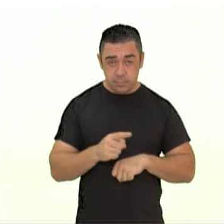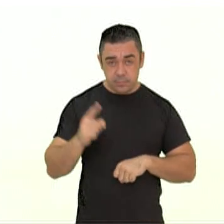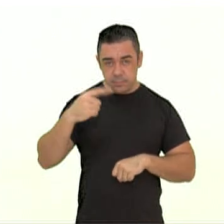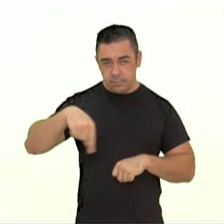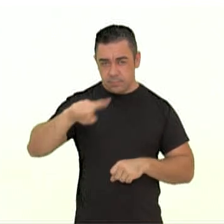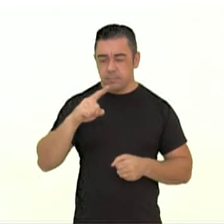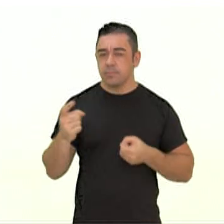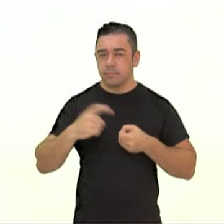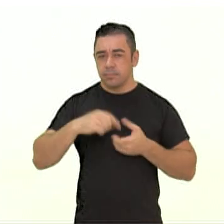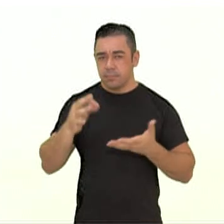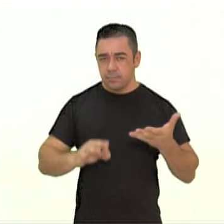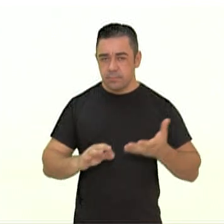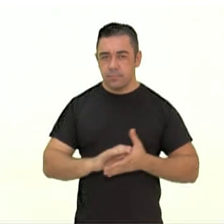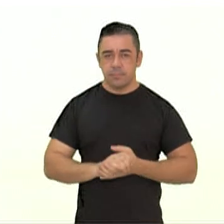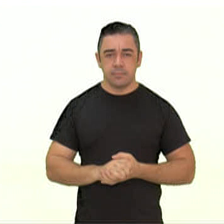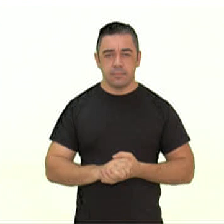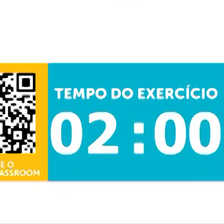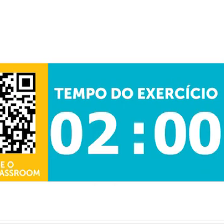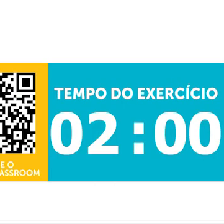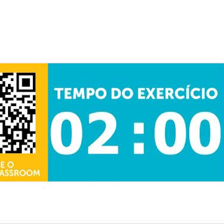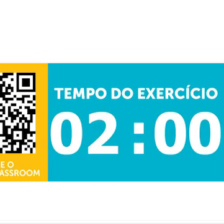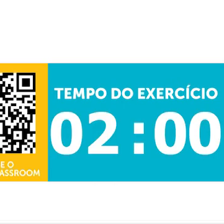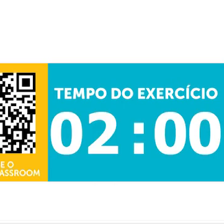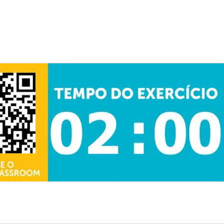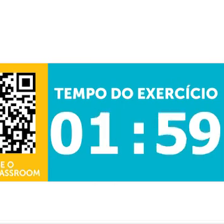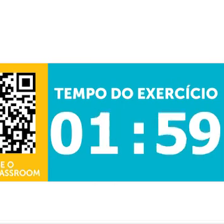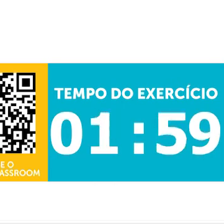nós já voltamos com a correção.